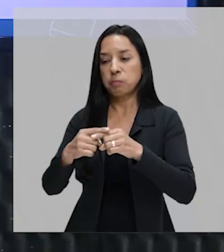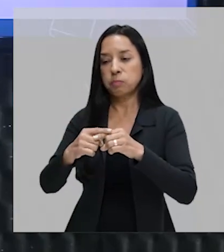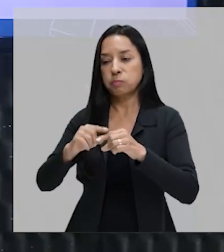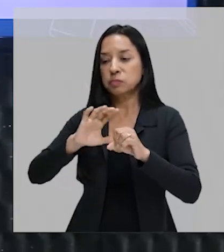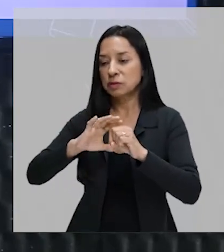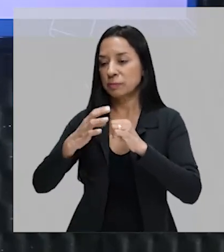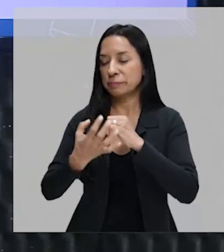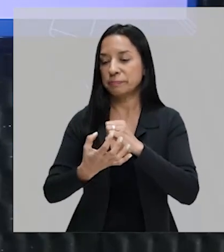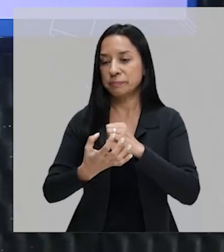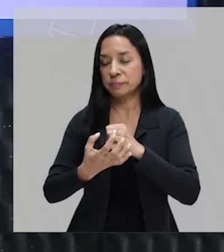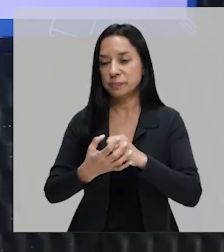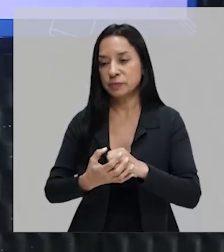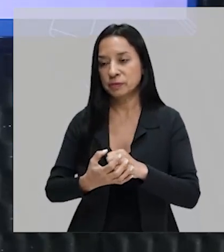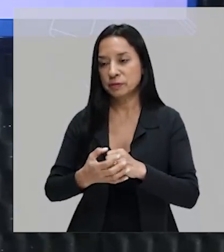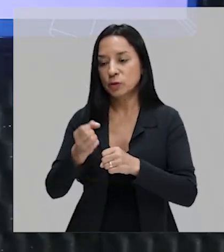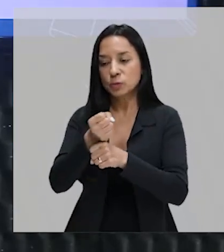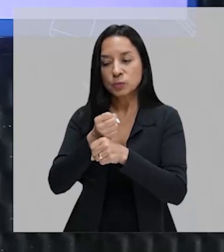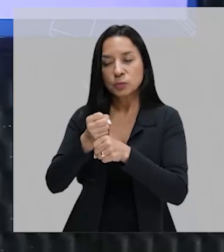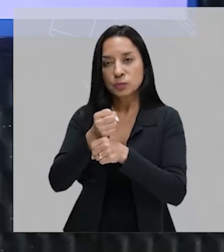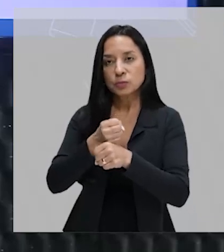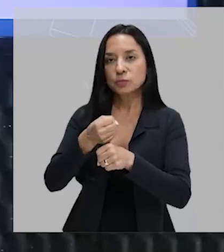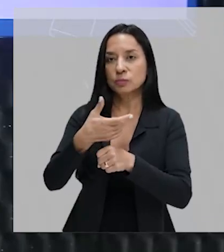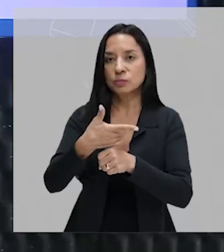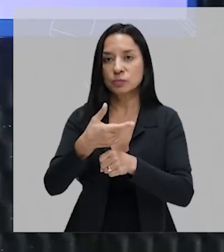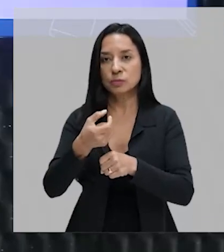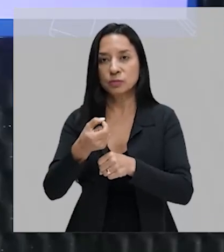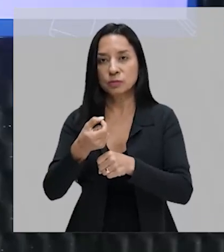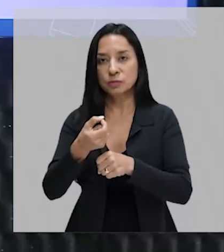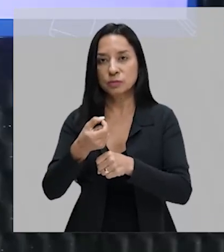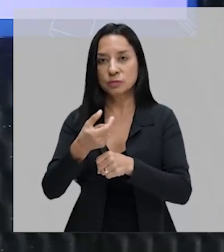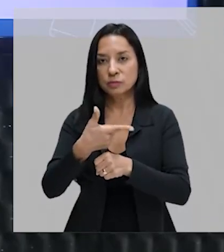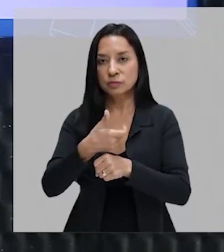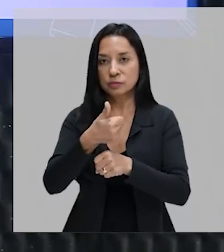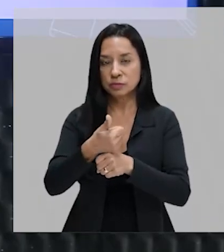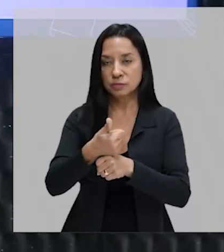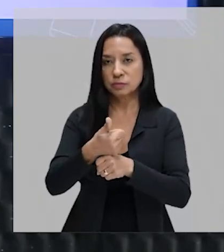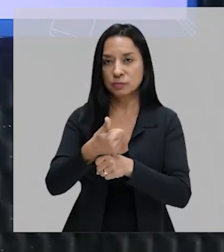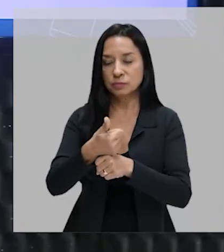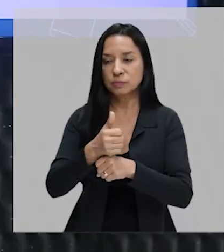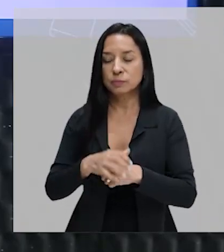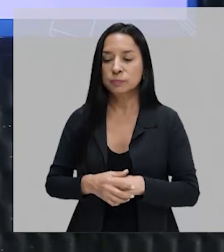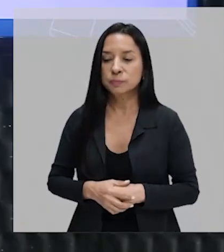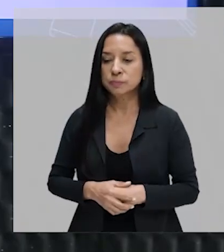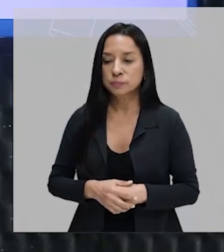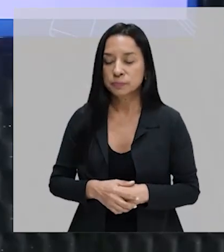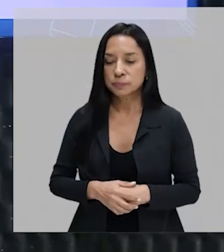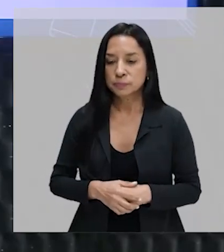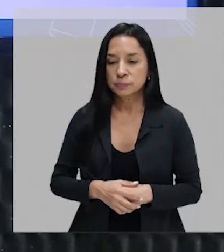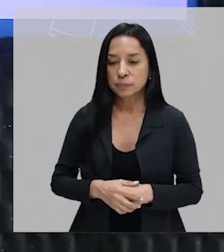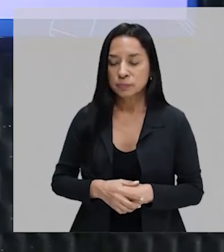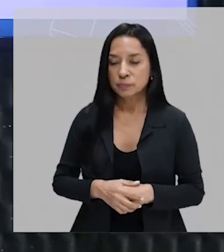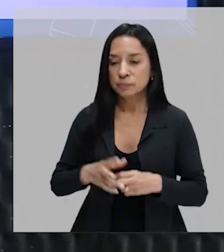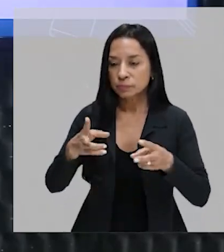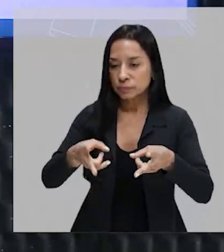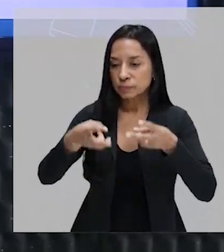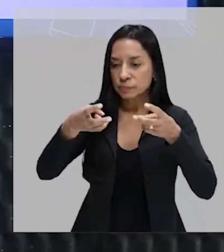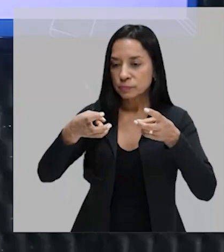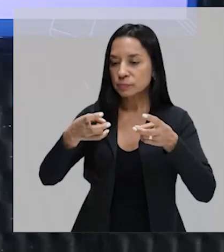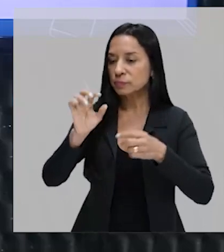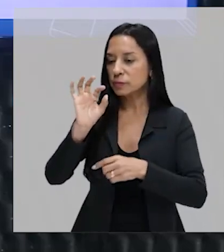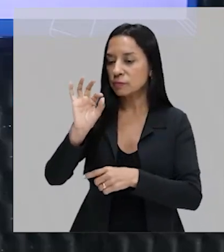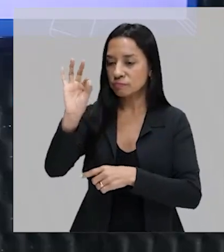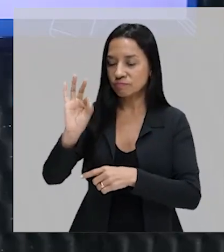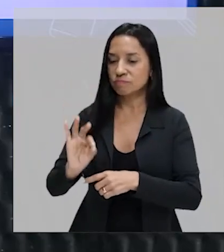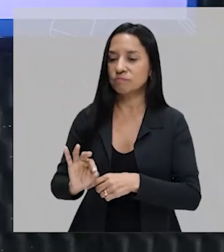Em 2021, mais de 1.000 índios mortos pelo vírus da Covid. Observe que essa taxa